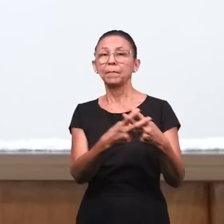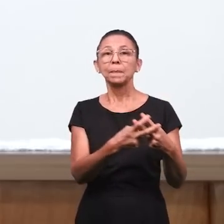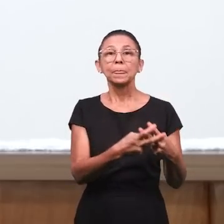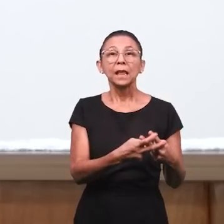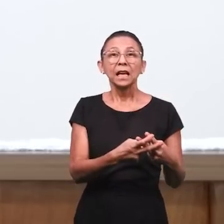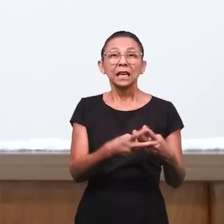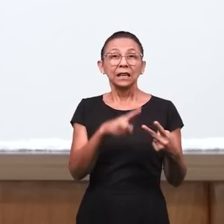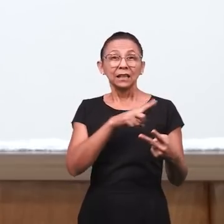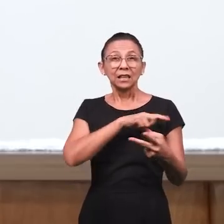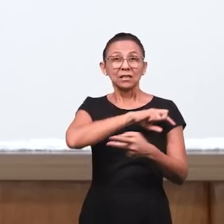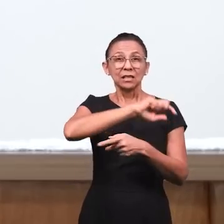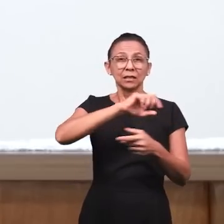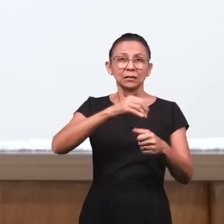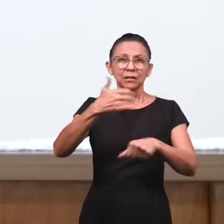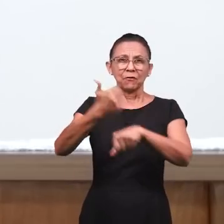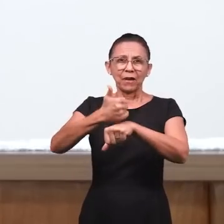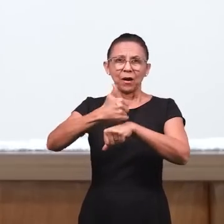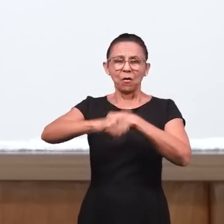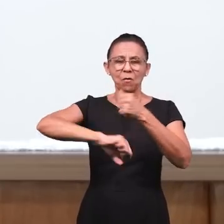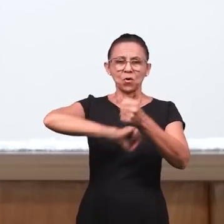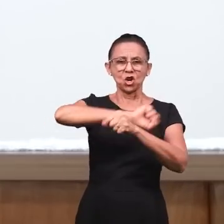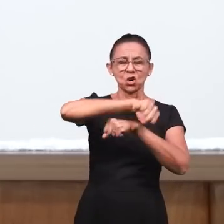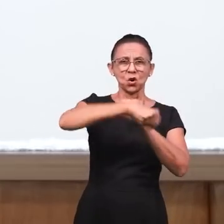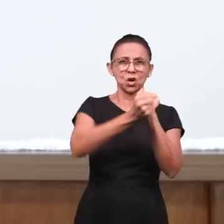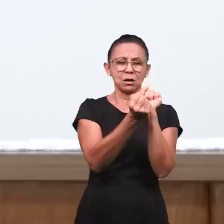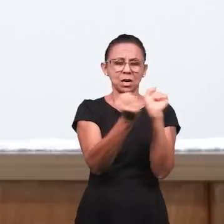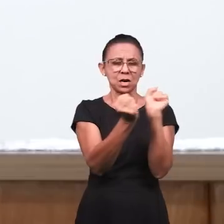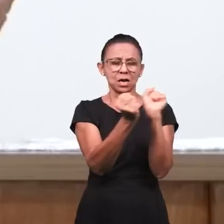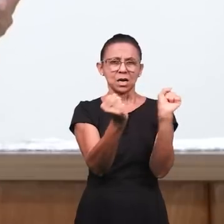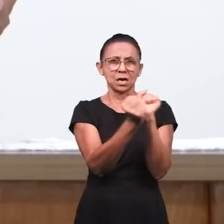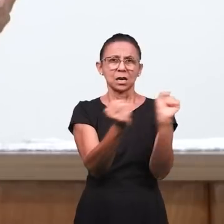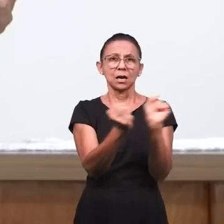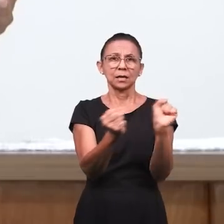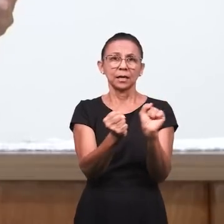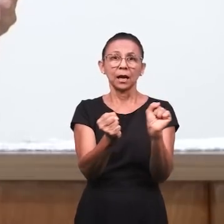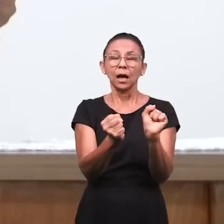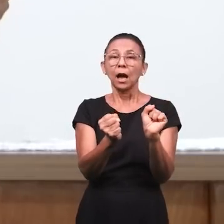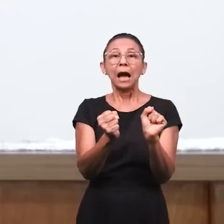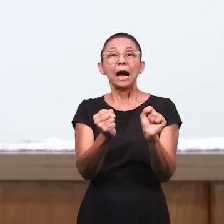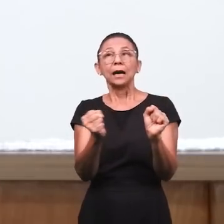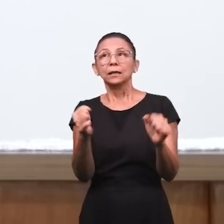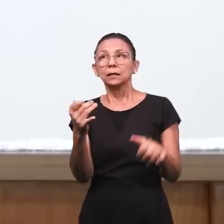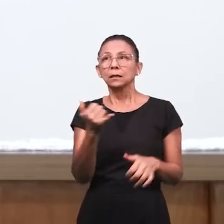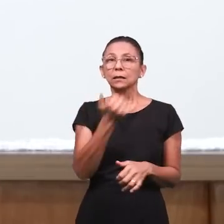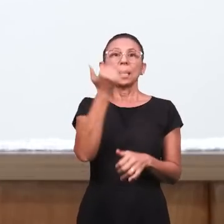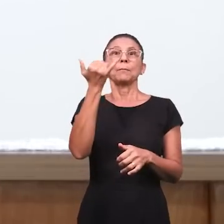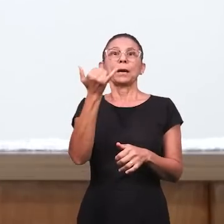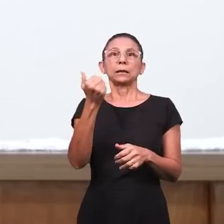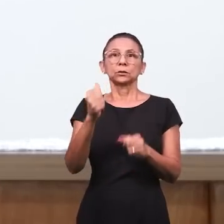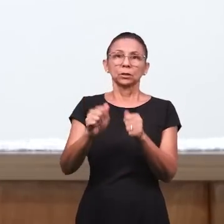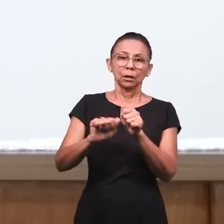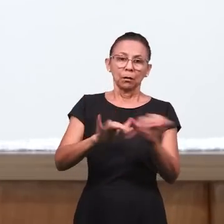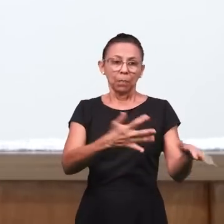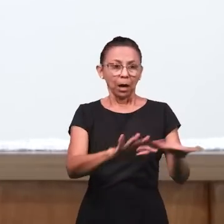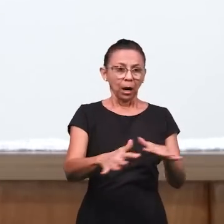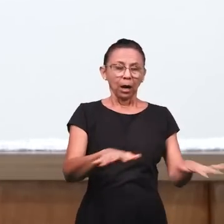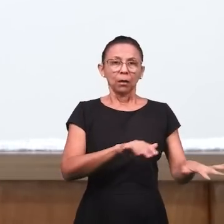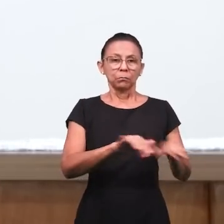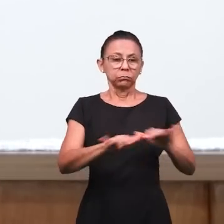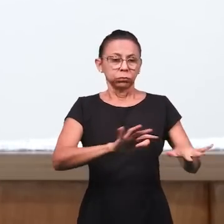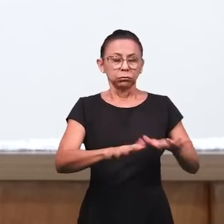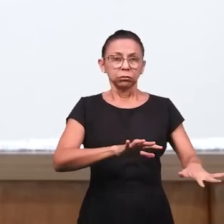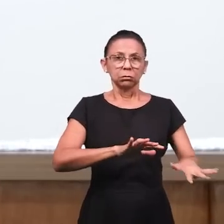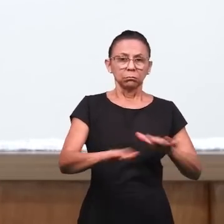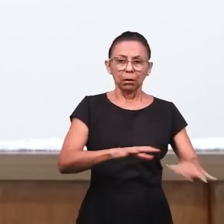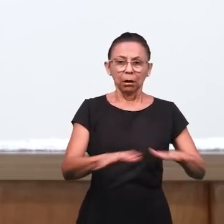algemas foram soltas e eles ficaram livres naquela hora. Então vê um terremoto terrível